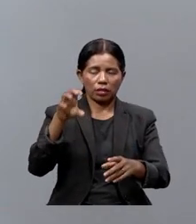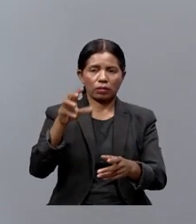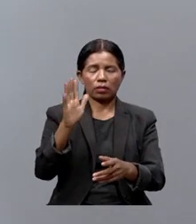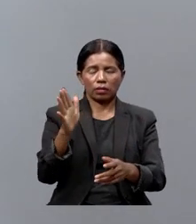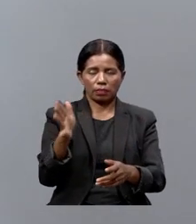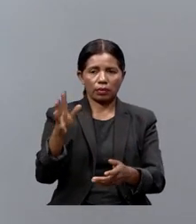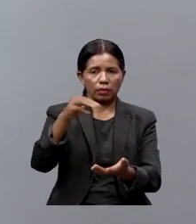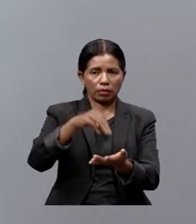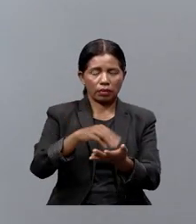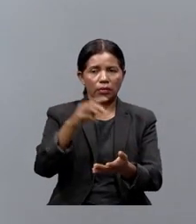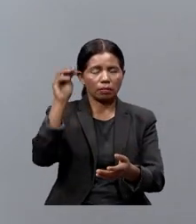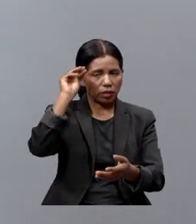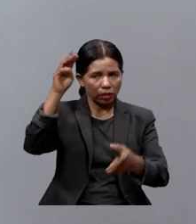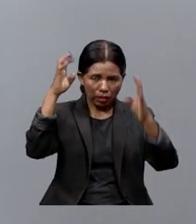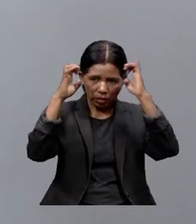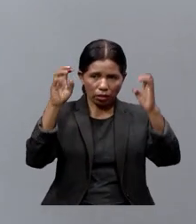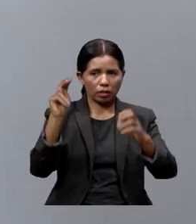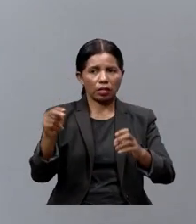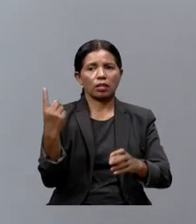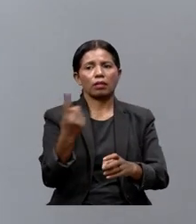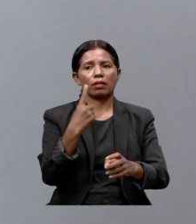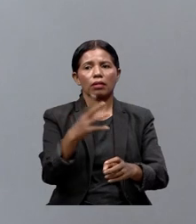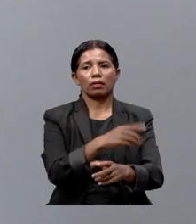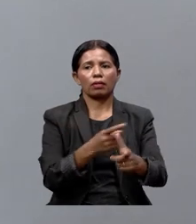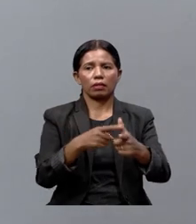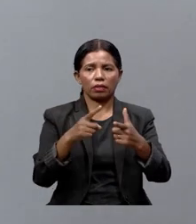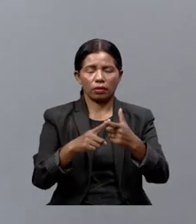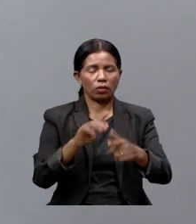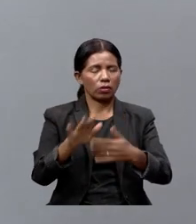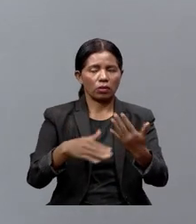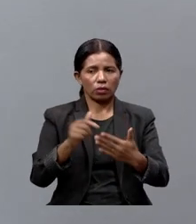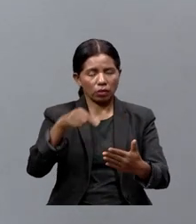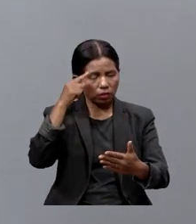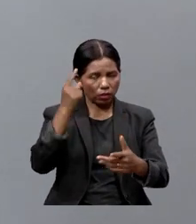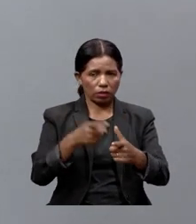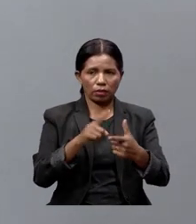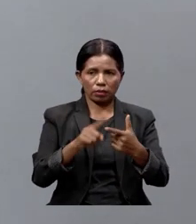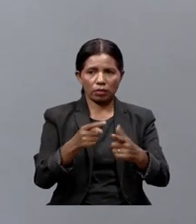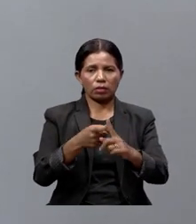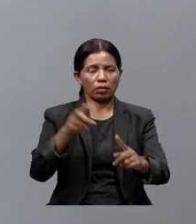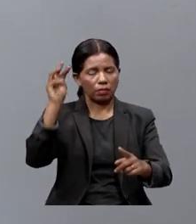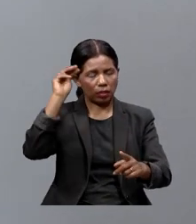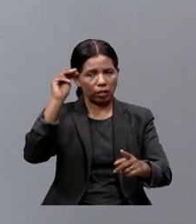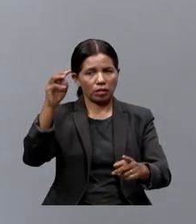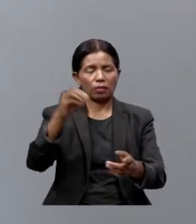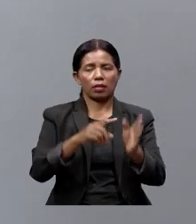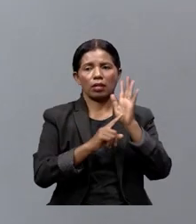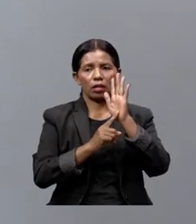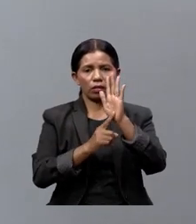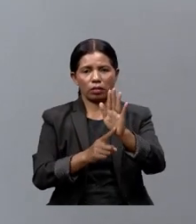tal, Ministério de Educação, mas bem, minha mantém a dotação todo o governo, depois uma cursi, Ministério de Finanças, sem aula transferências,